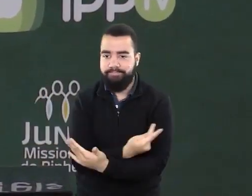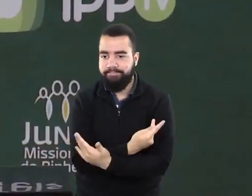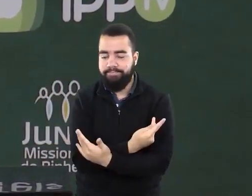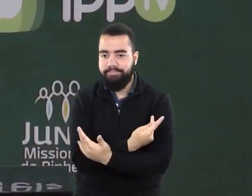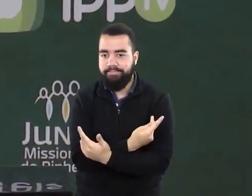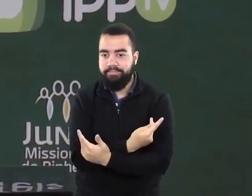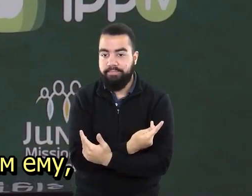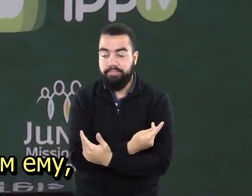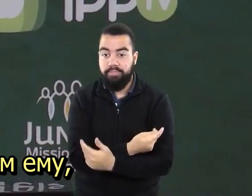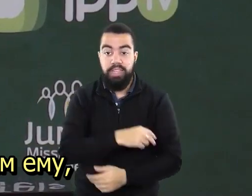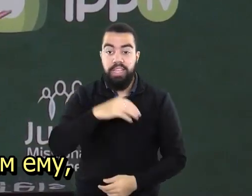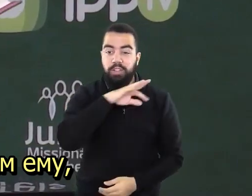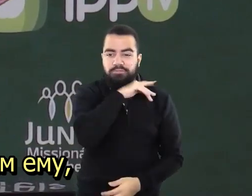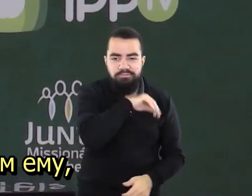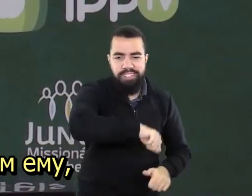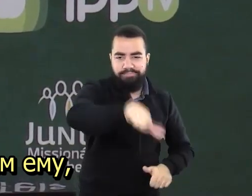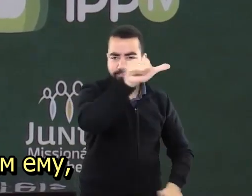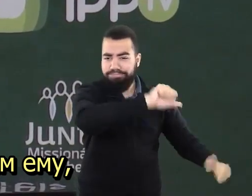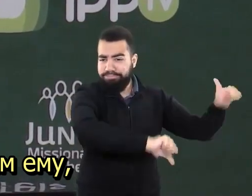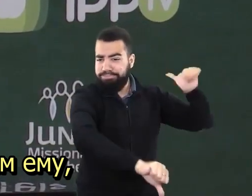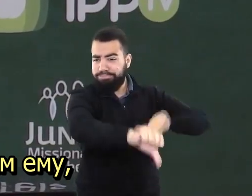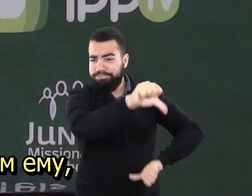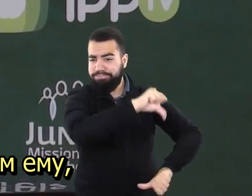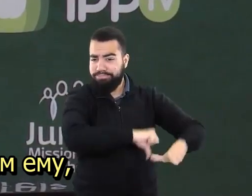inteligente. A mulher sendo